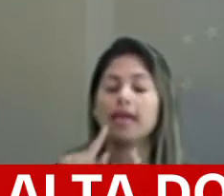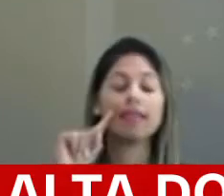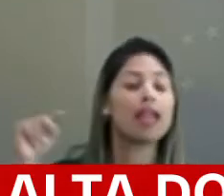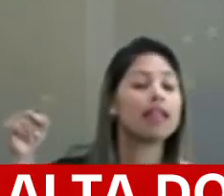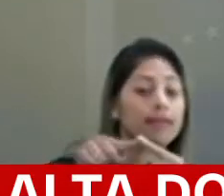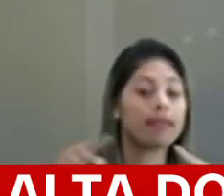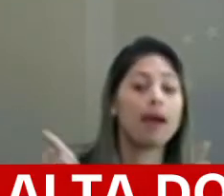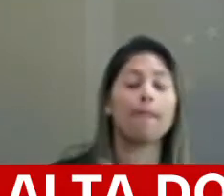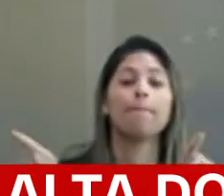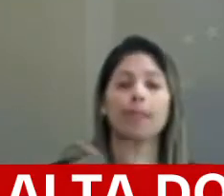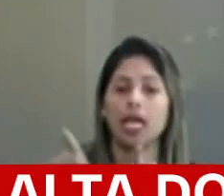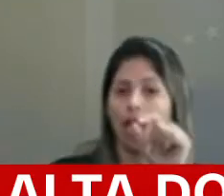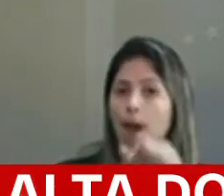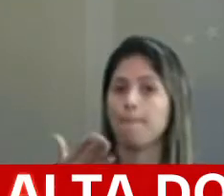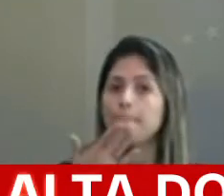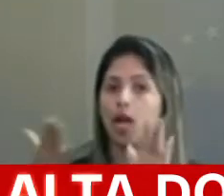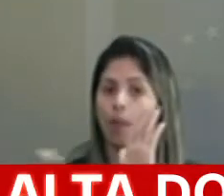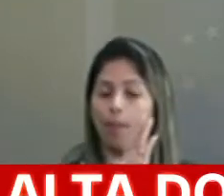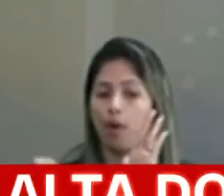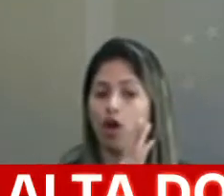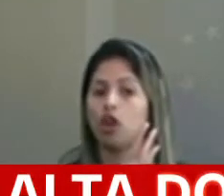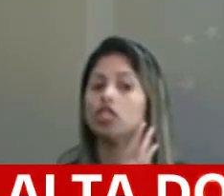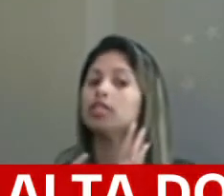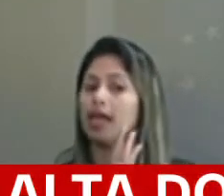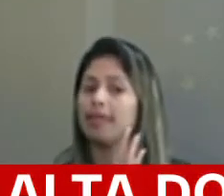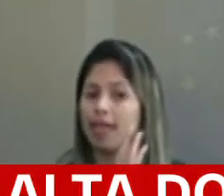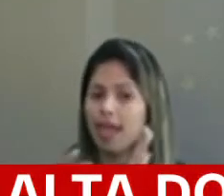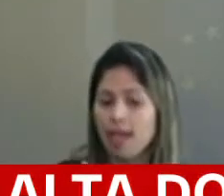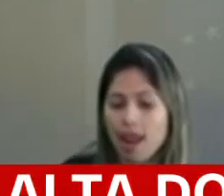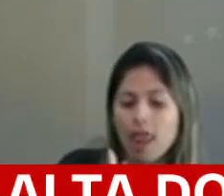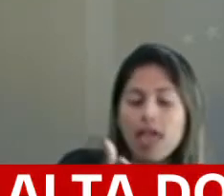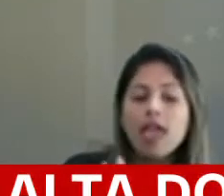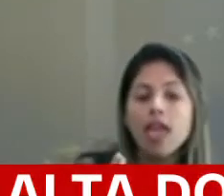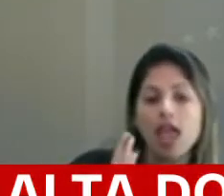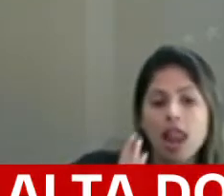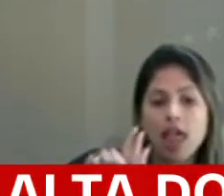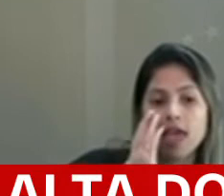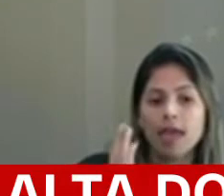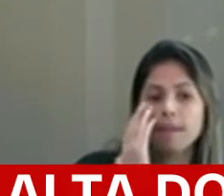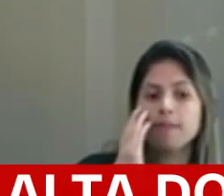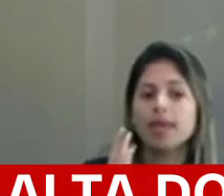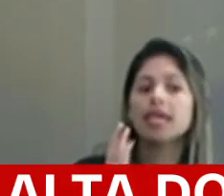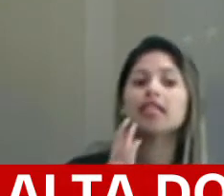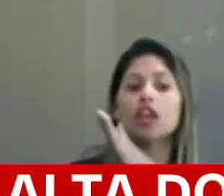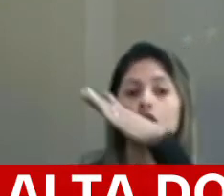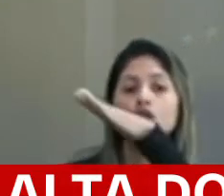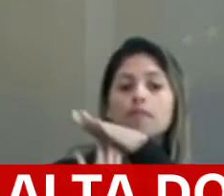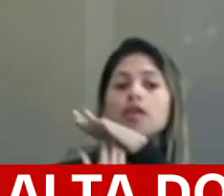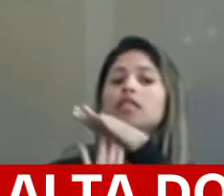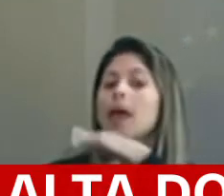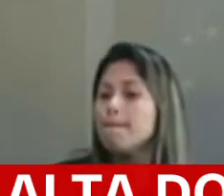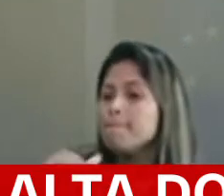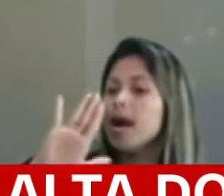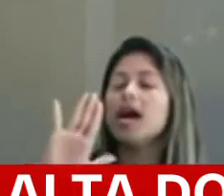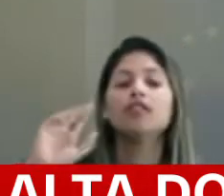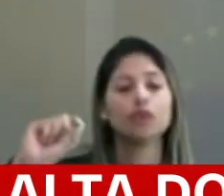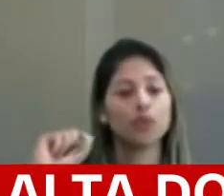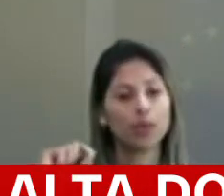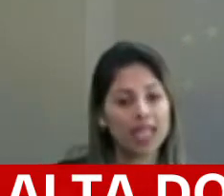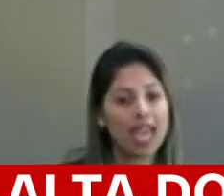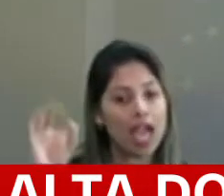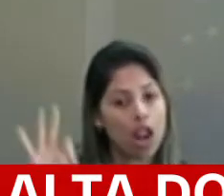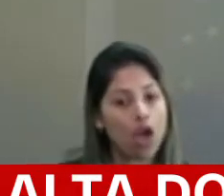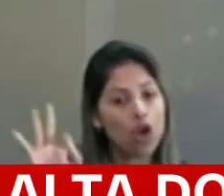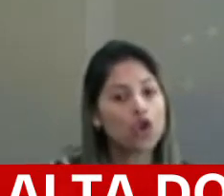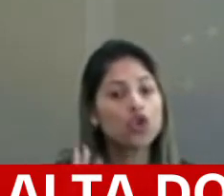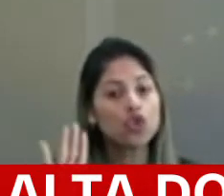pretendida, propomos, via emenda, que o limite máximo seja a alíquota mais elevada resultante da aplicação